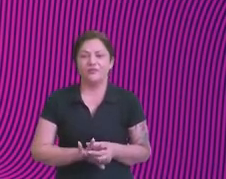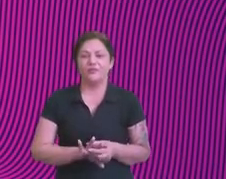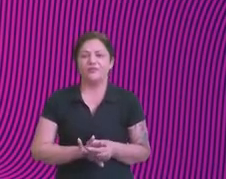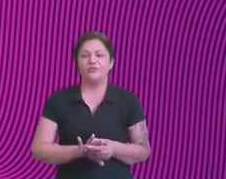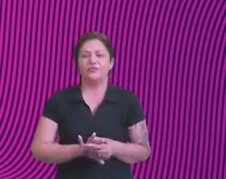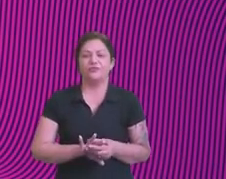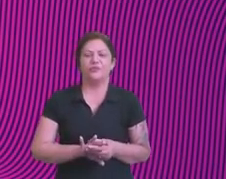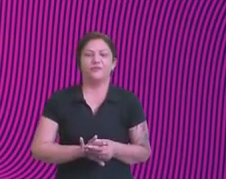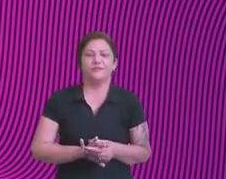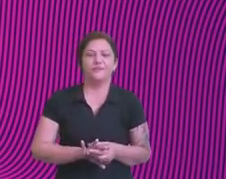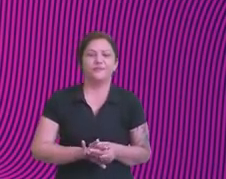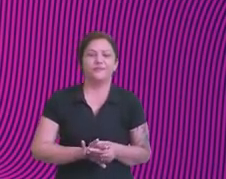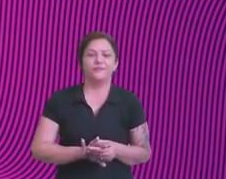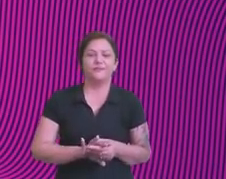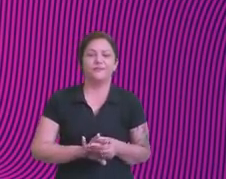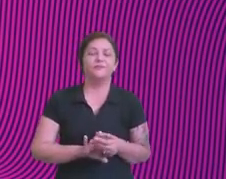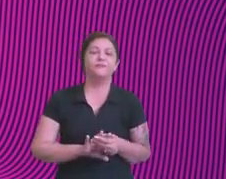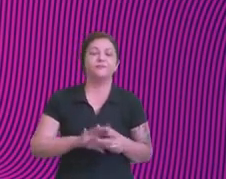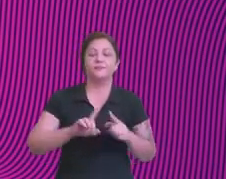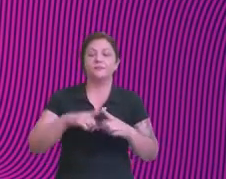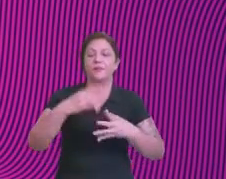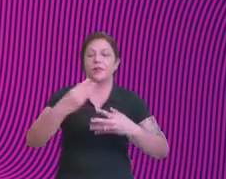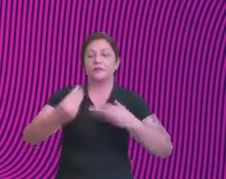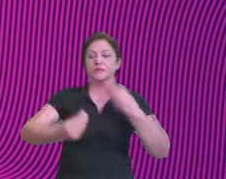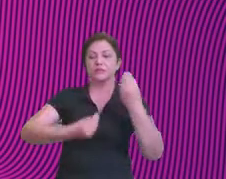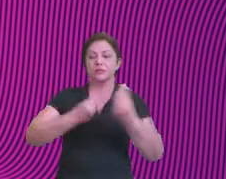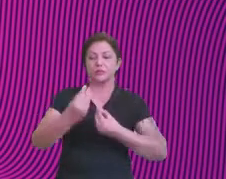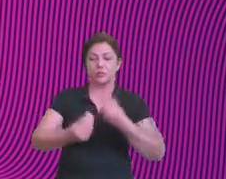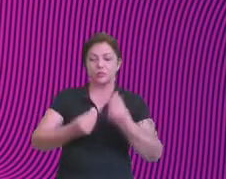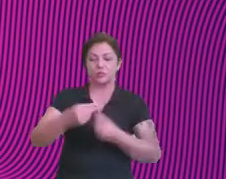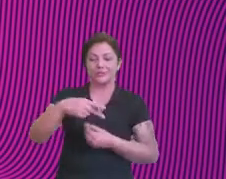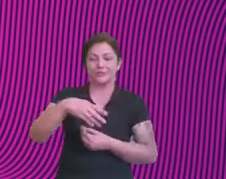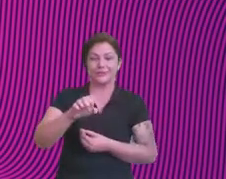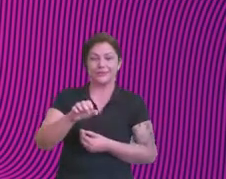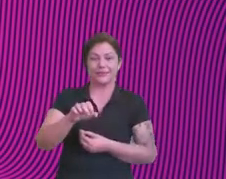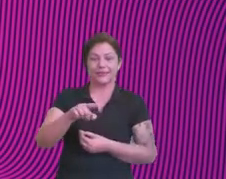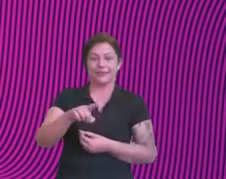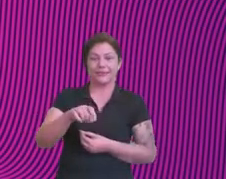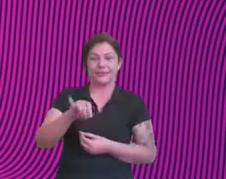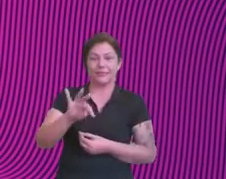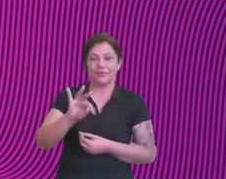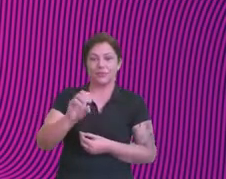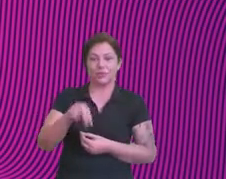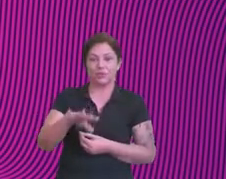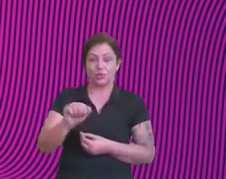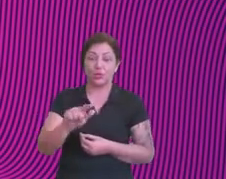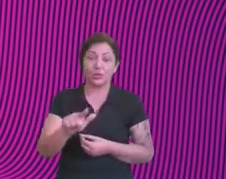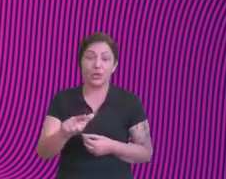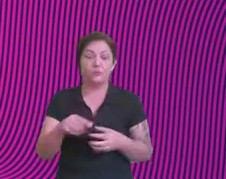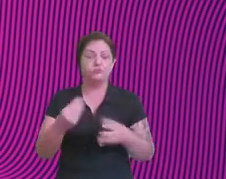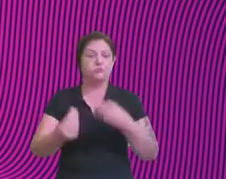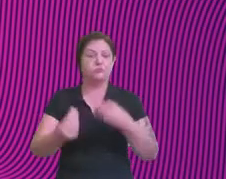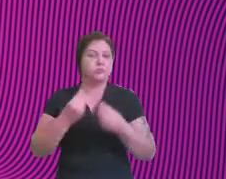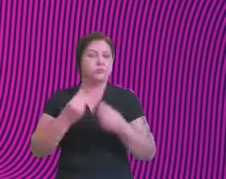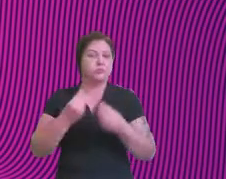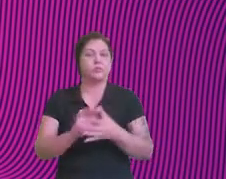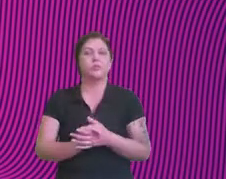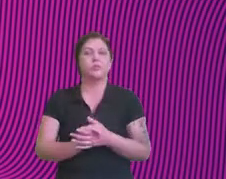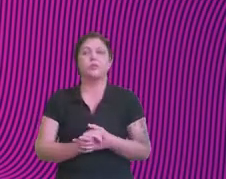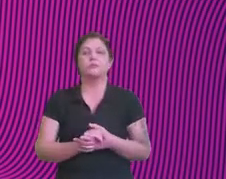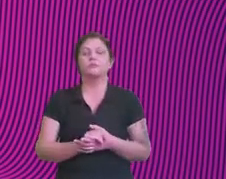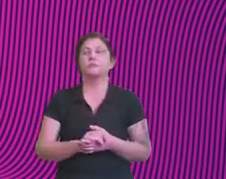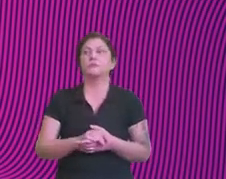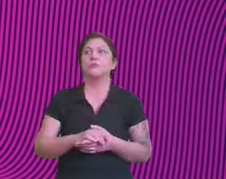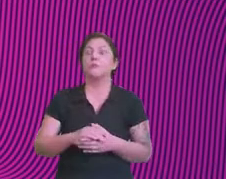apresenta progressão de doença anexial, que é bastante frequente, né, o tumor de Krukenberg, ele